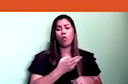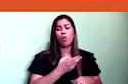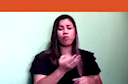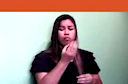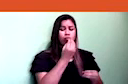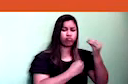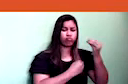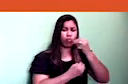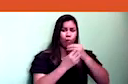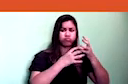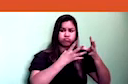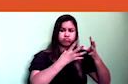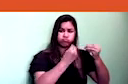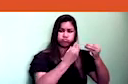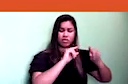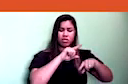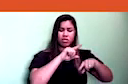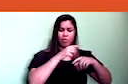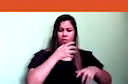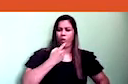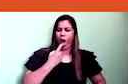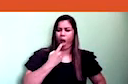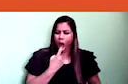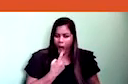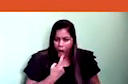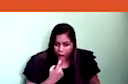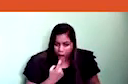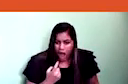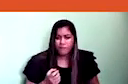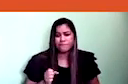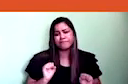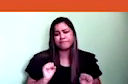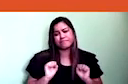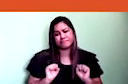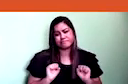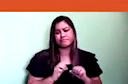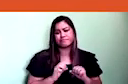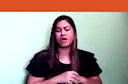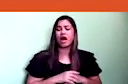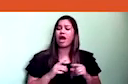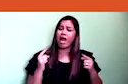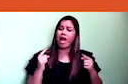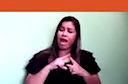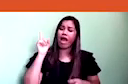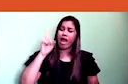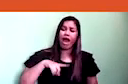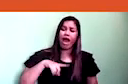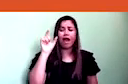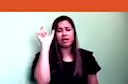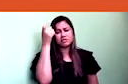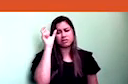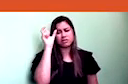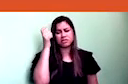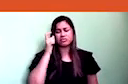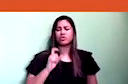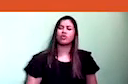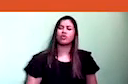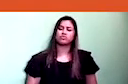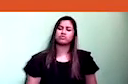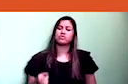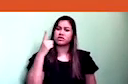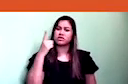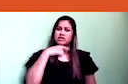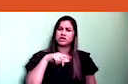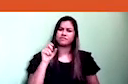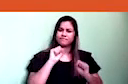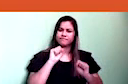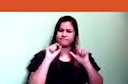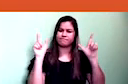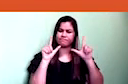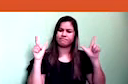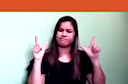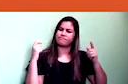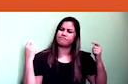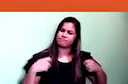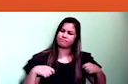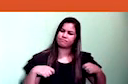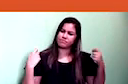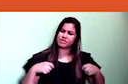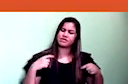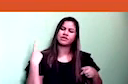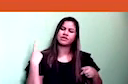pensamentos distorcidos ou um perfil cognitivo desses transtornos, né? E a gente tem que ficar em vigilância, porque afinal de